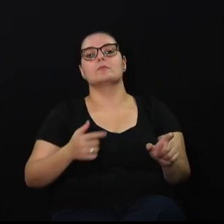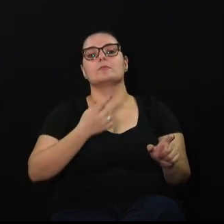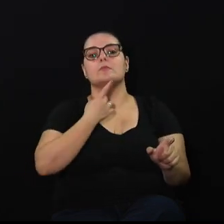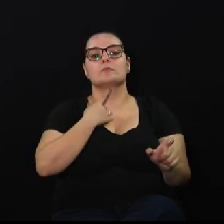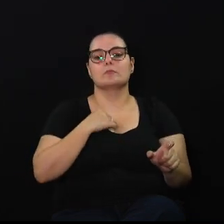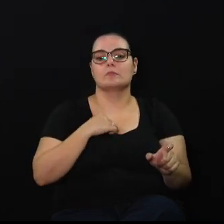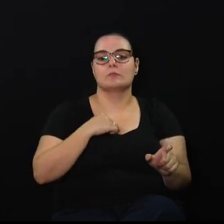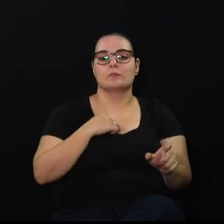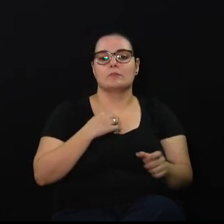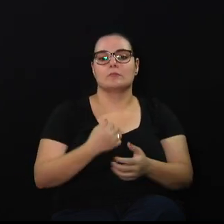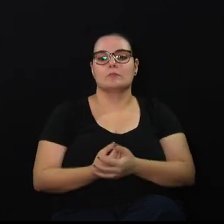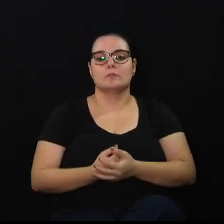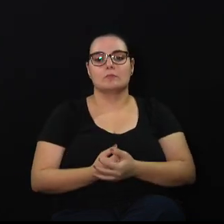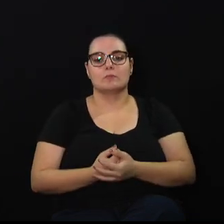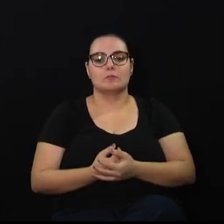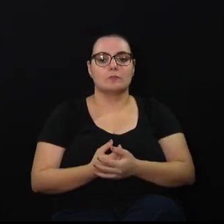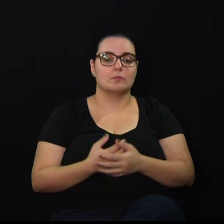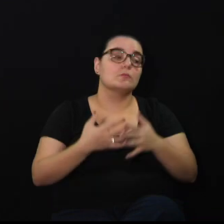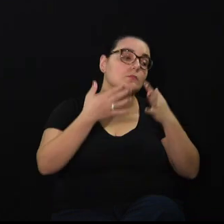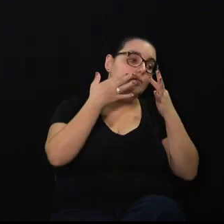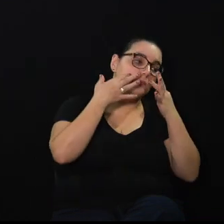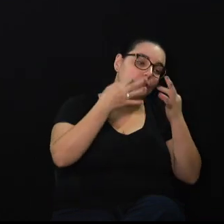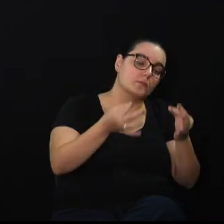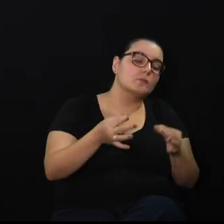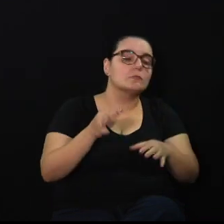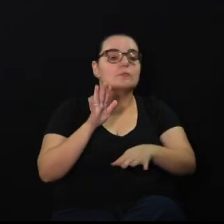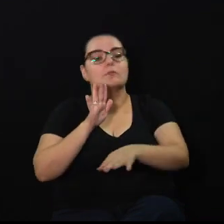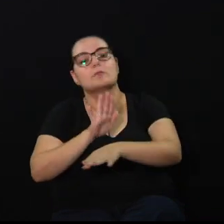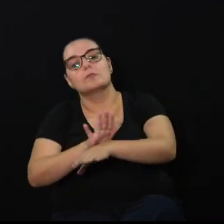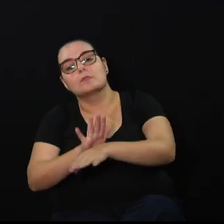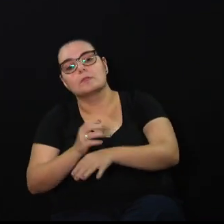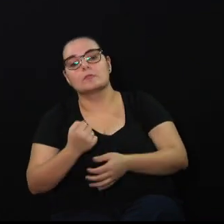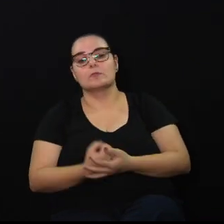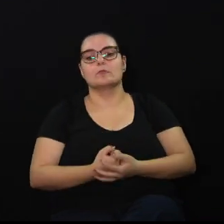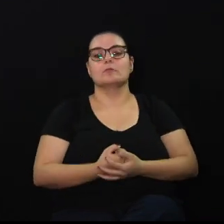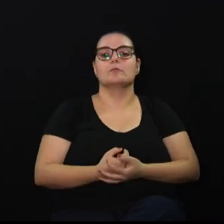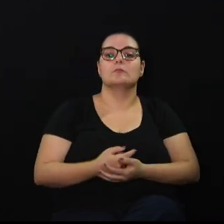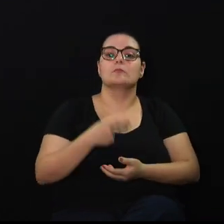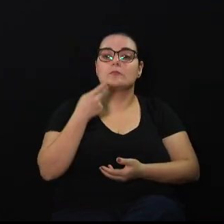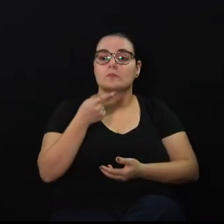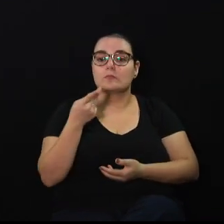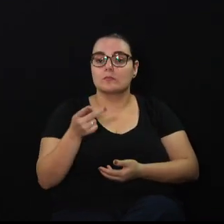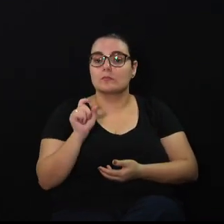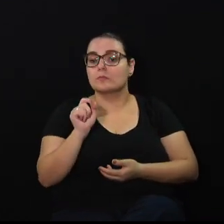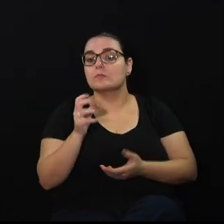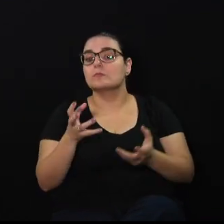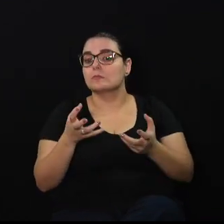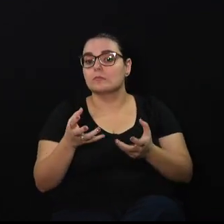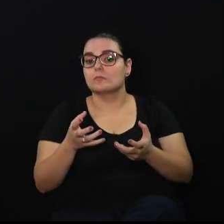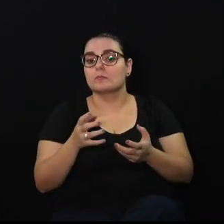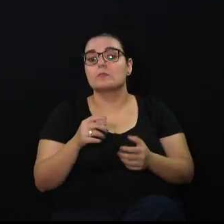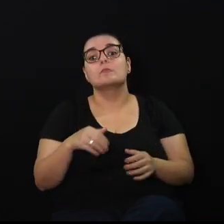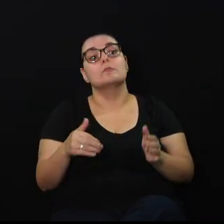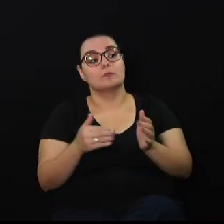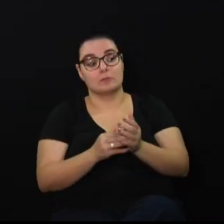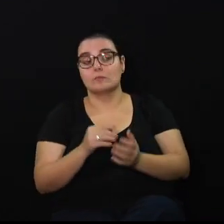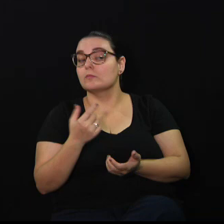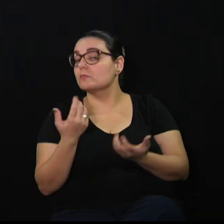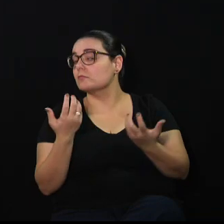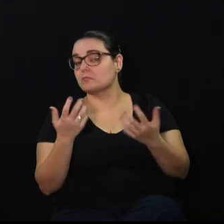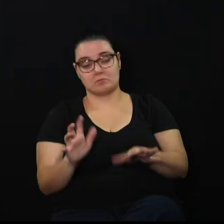solicitar por atenção solicitar por ajuda dizer o que quer ou até mesmo que não quer tá